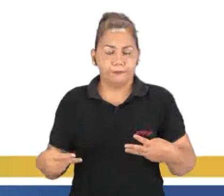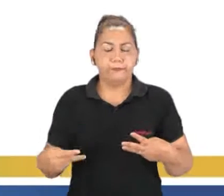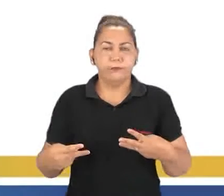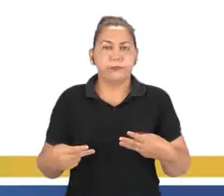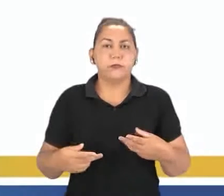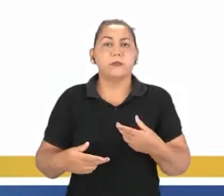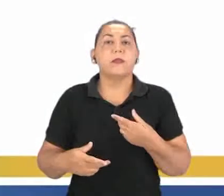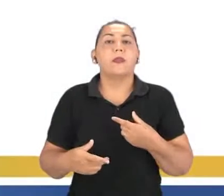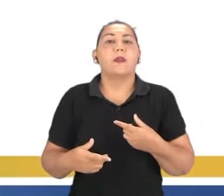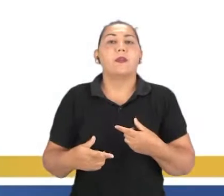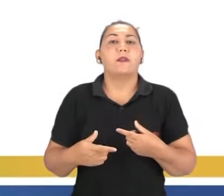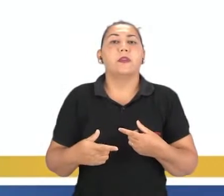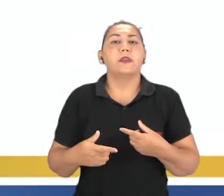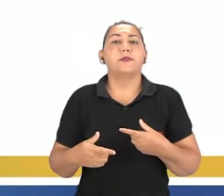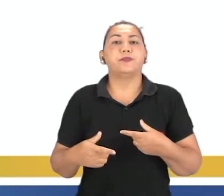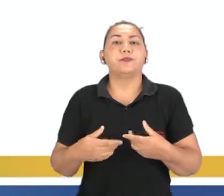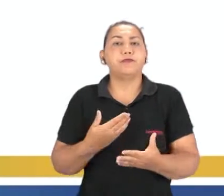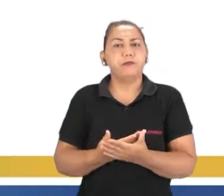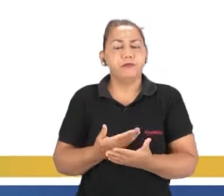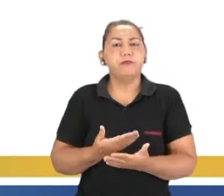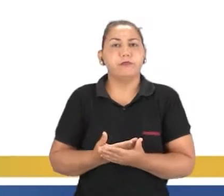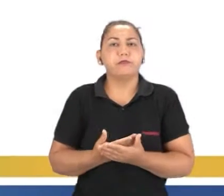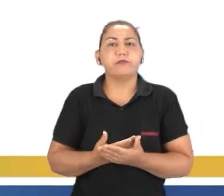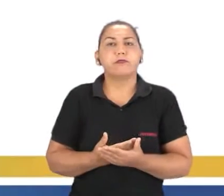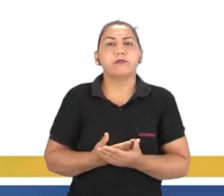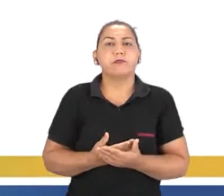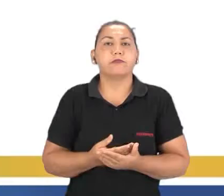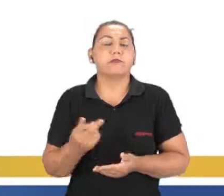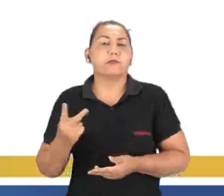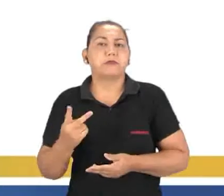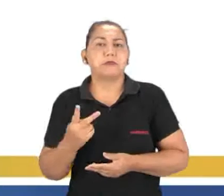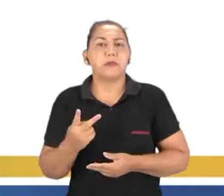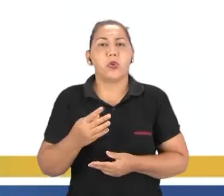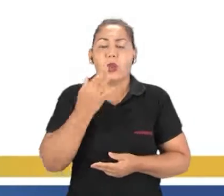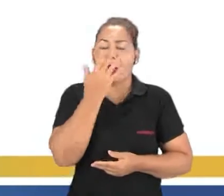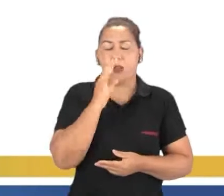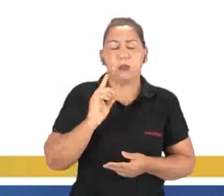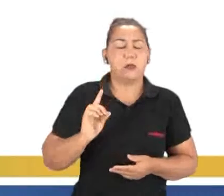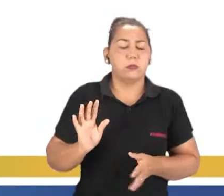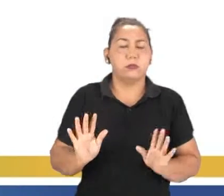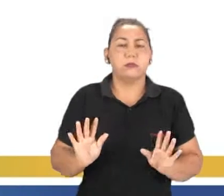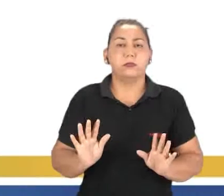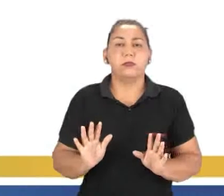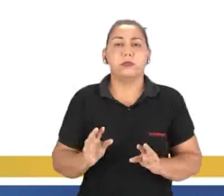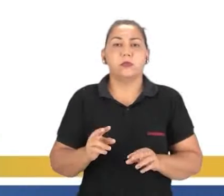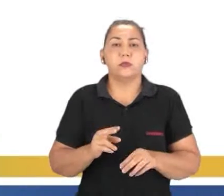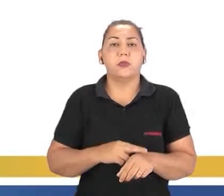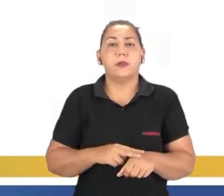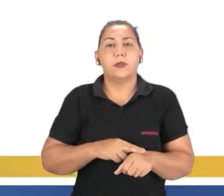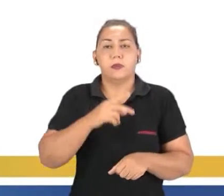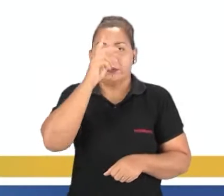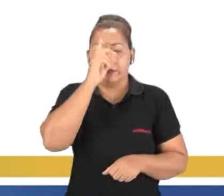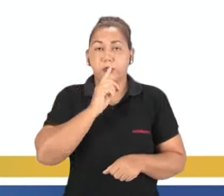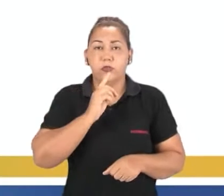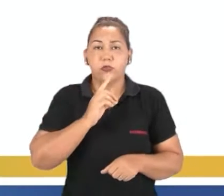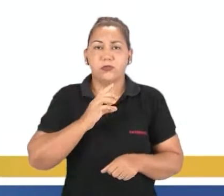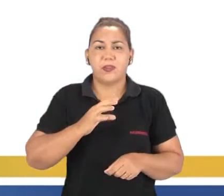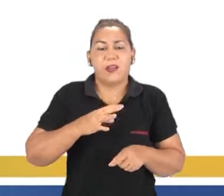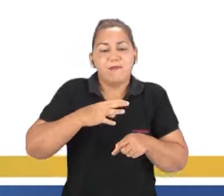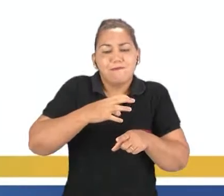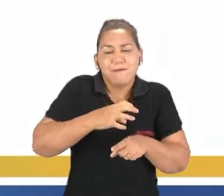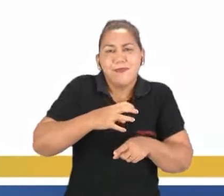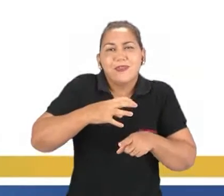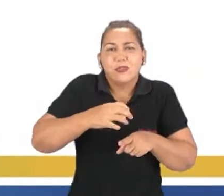com 2 características, não só a coloração amarela ou verde. Ele vai trabalhar também com a textura da